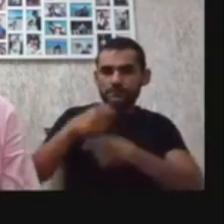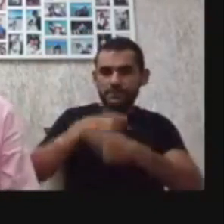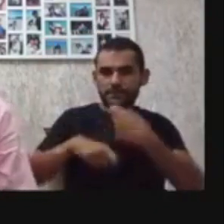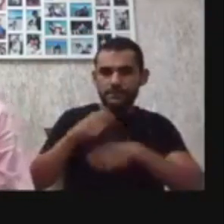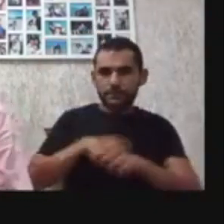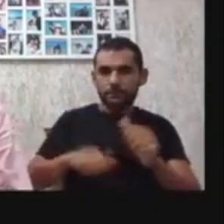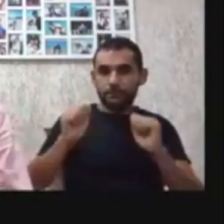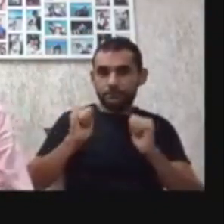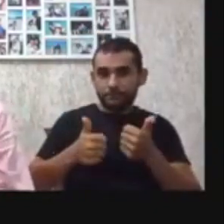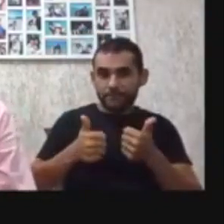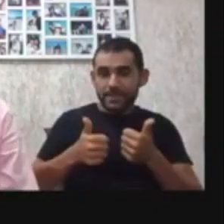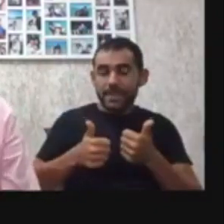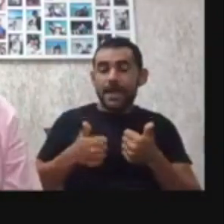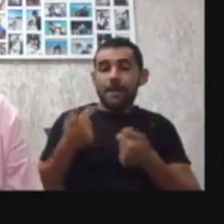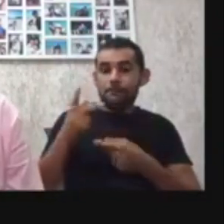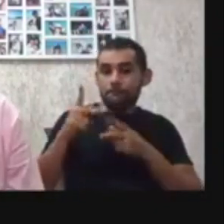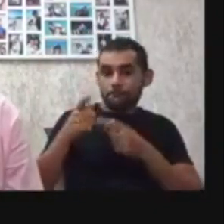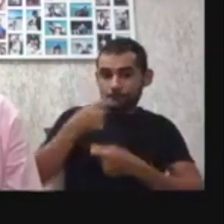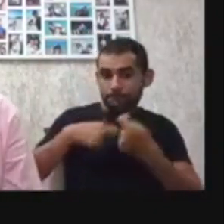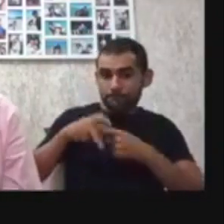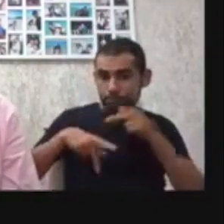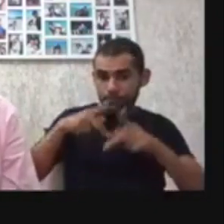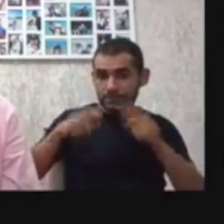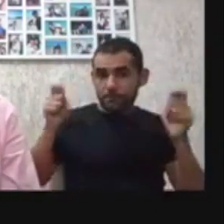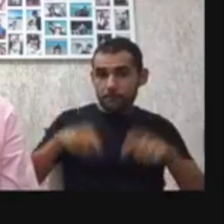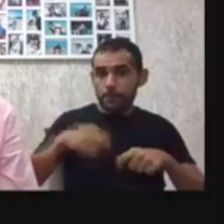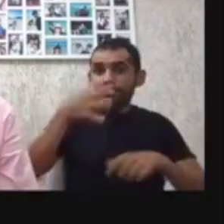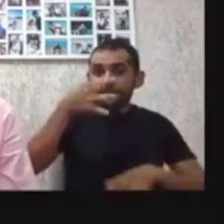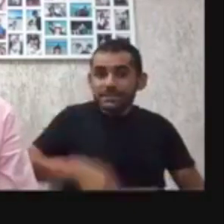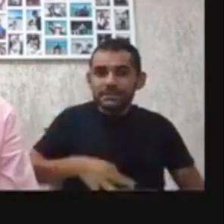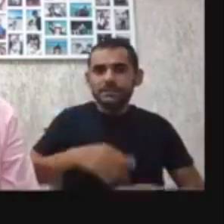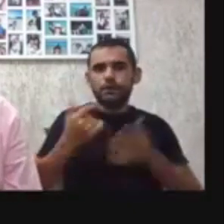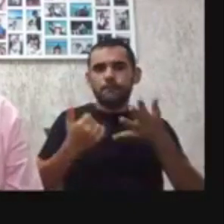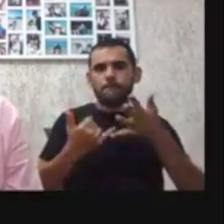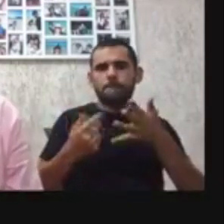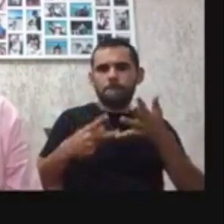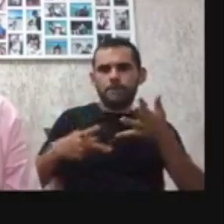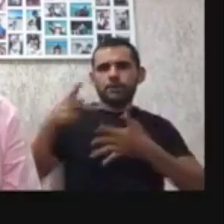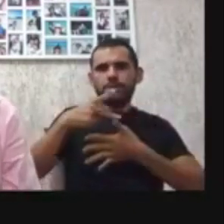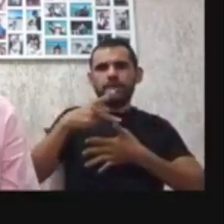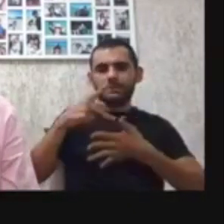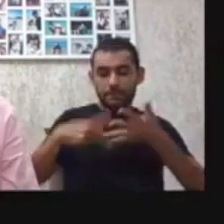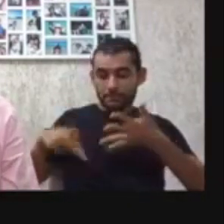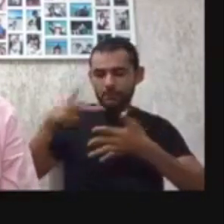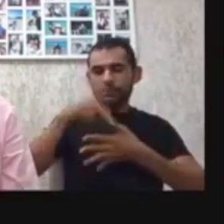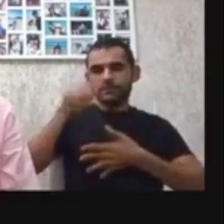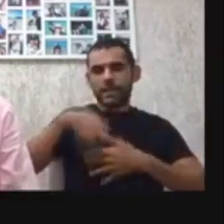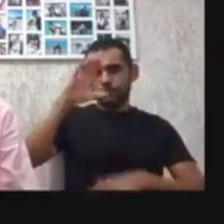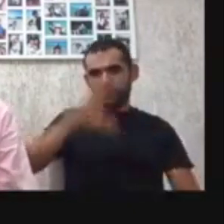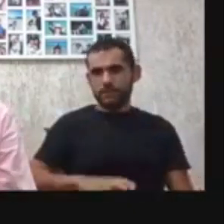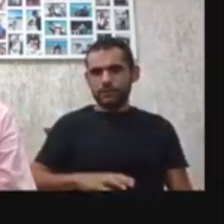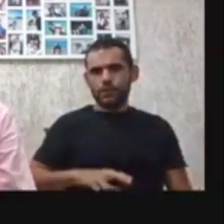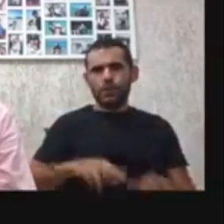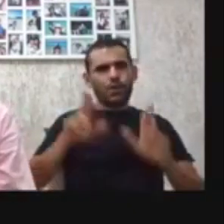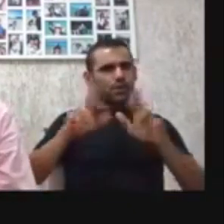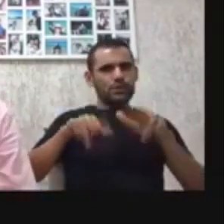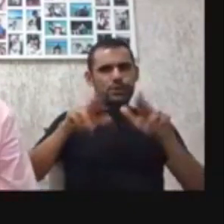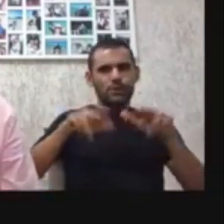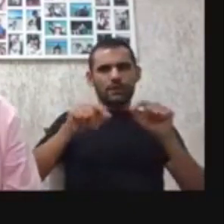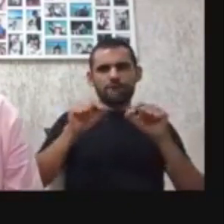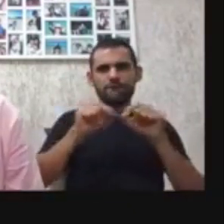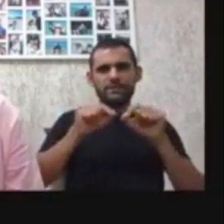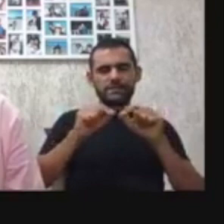administração. A população pode ter certeza. Prioridade, e a prioridade é o cidadão. Nunca iremos